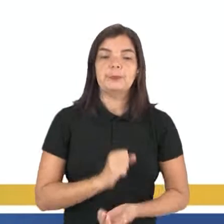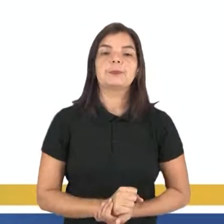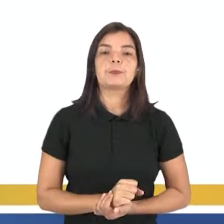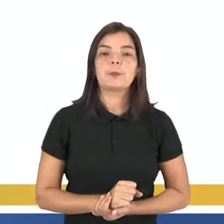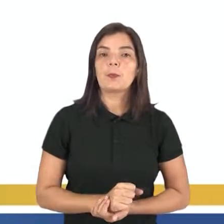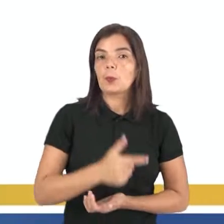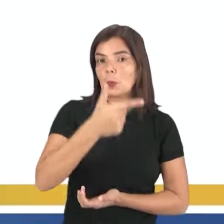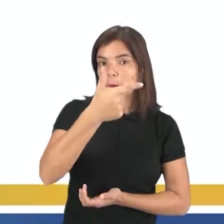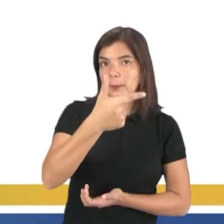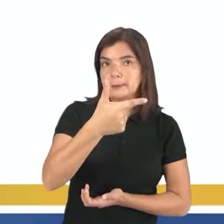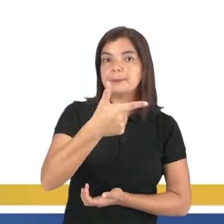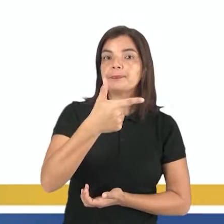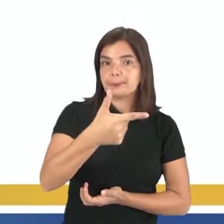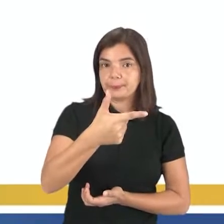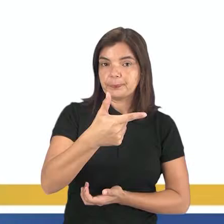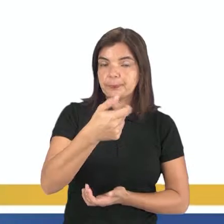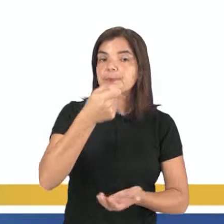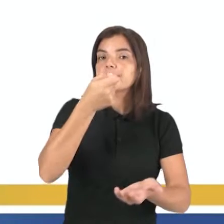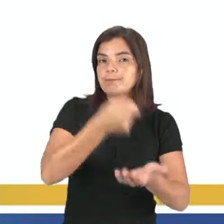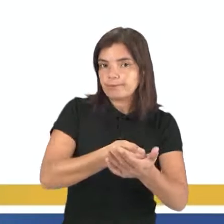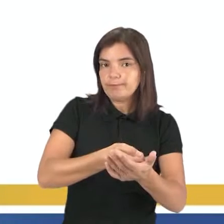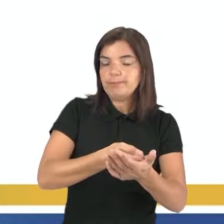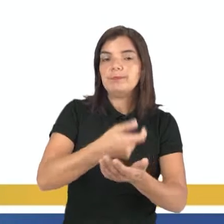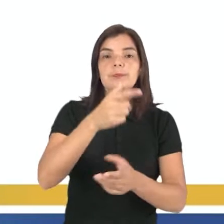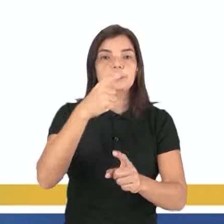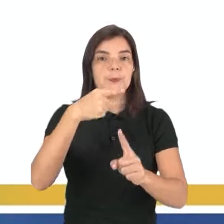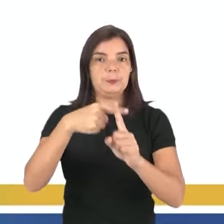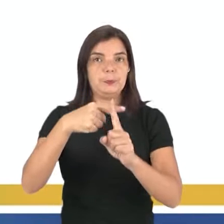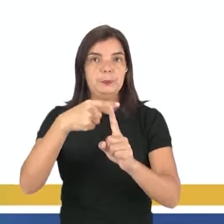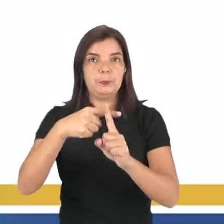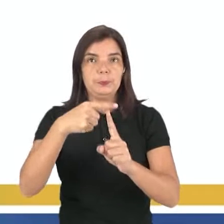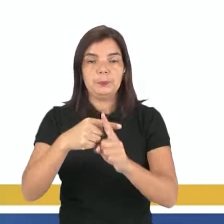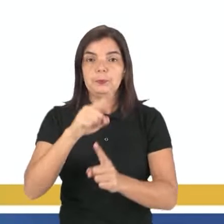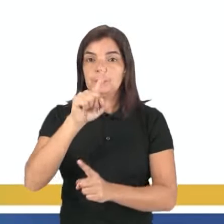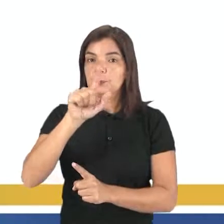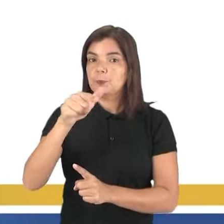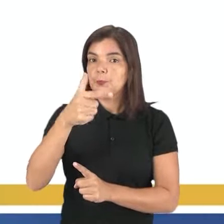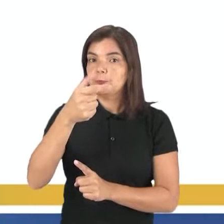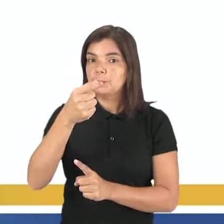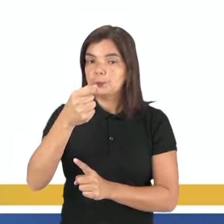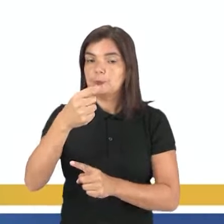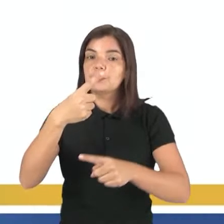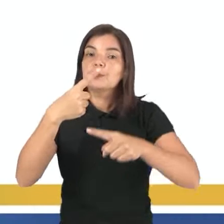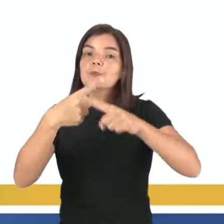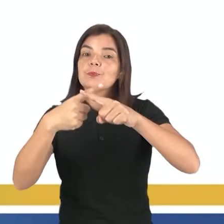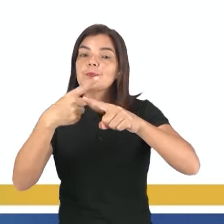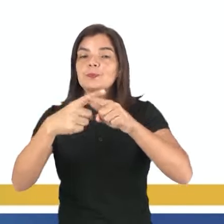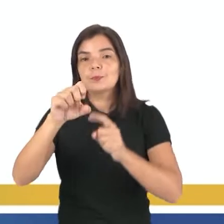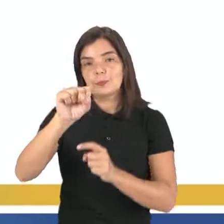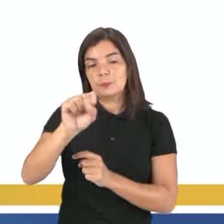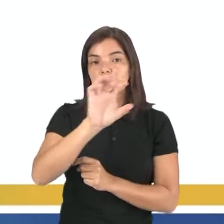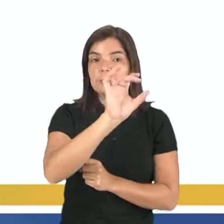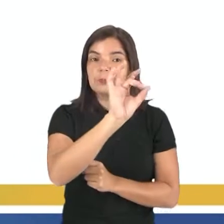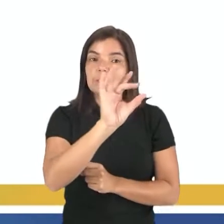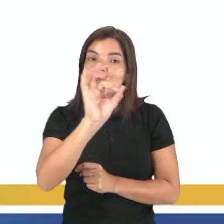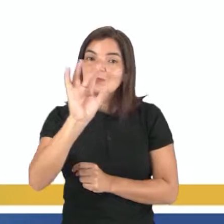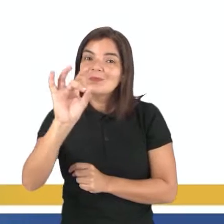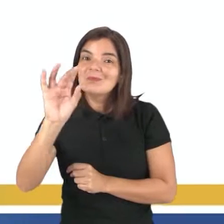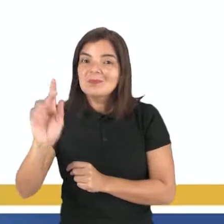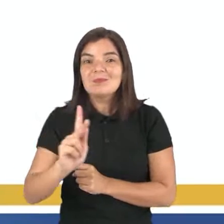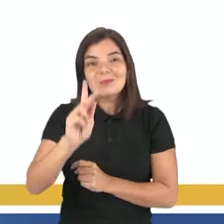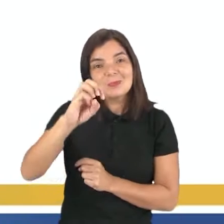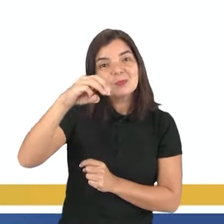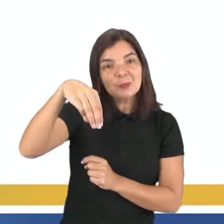assim: 2, que é a parte da tarifa, mais 1,20 multiplicado por 8, porque para cada quilômetro